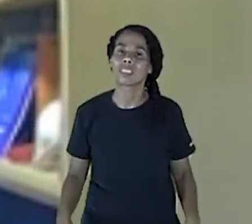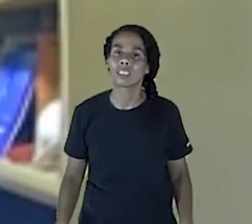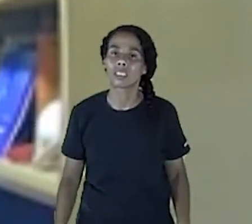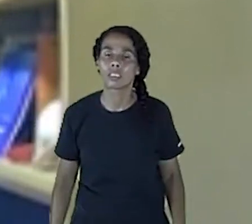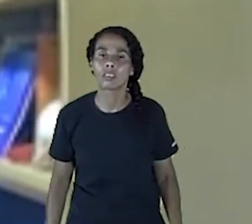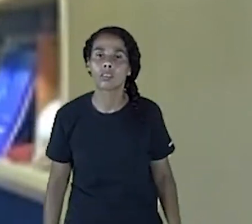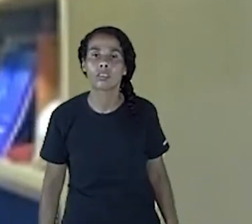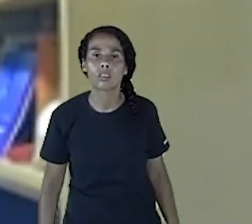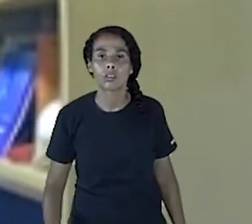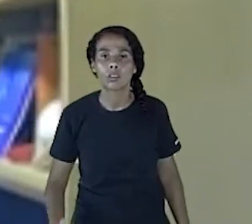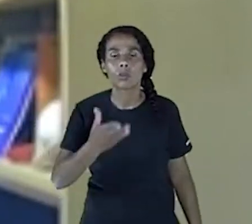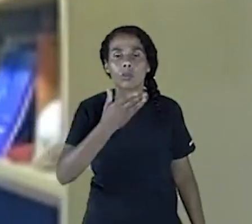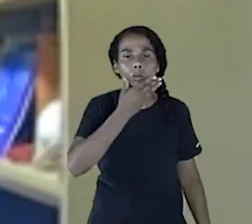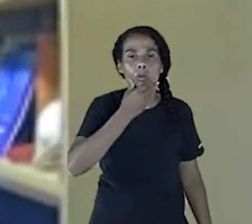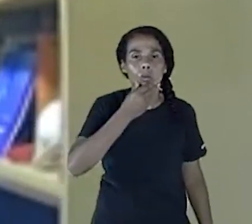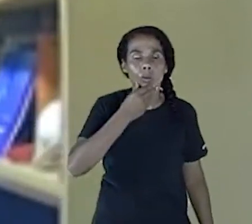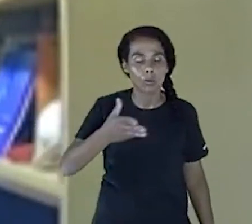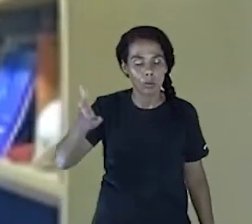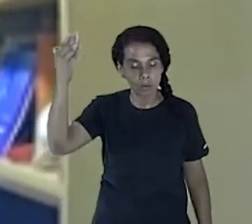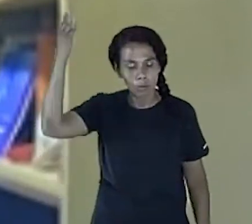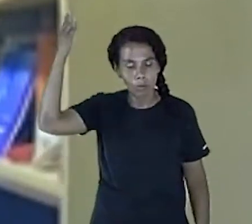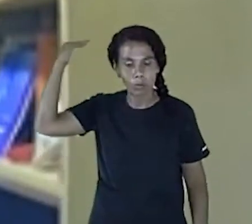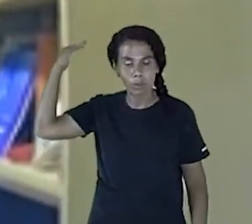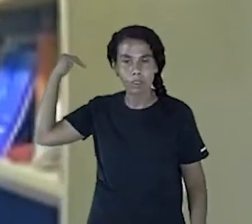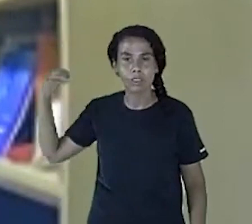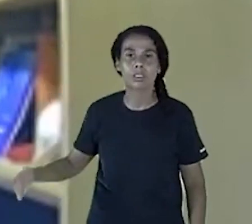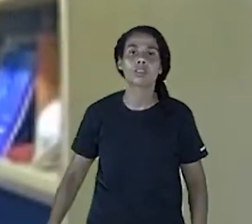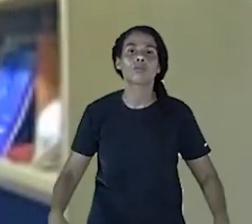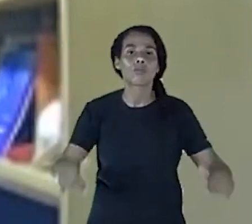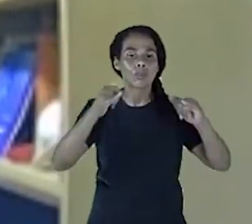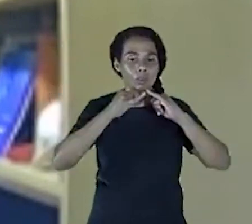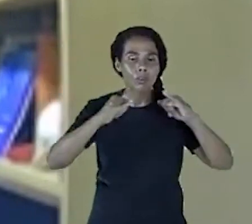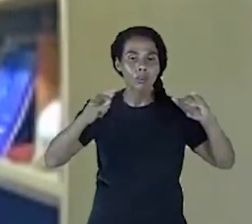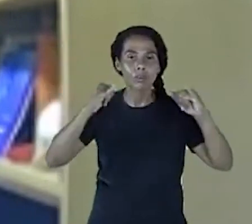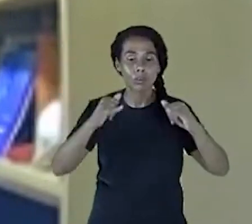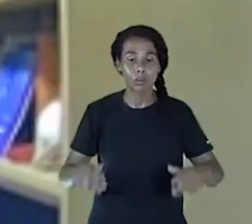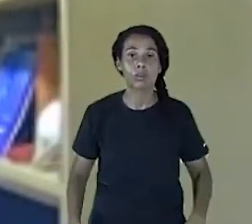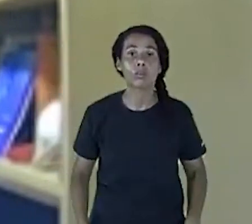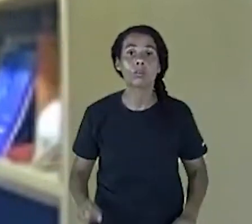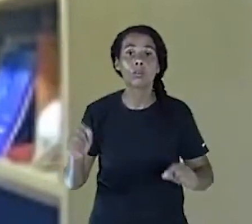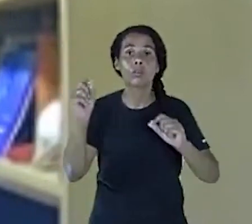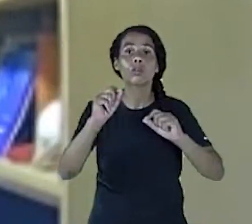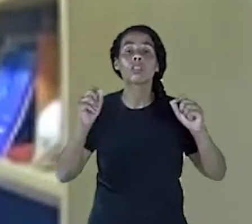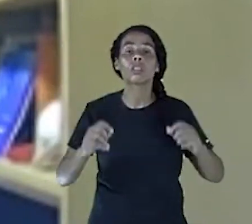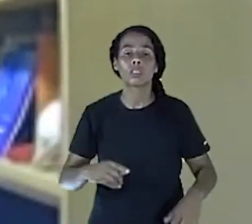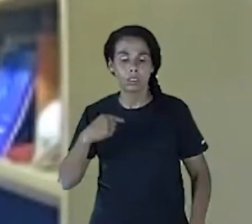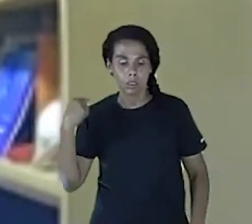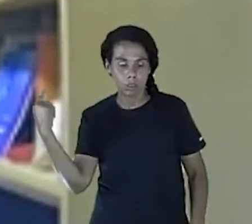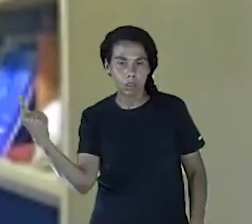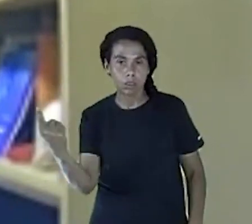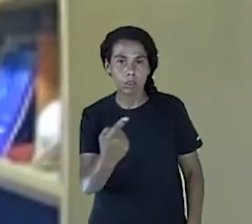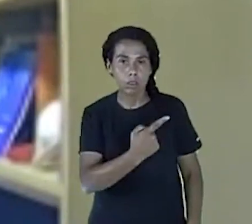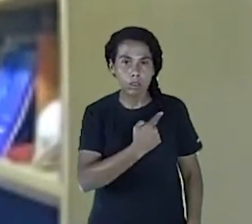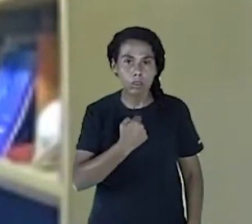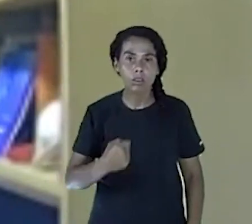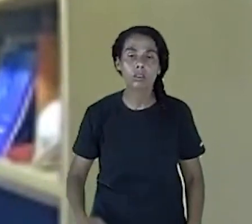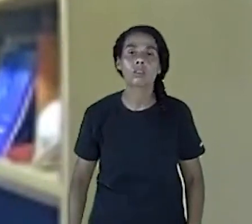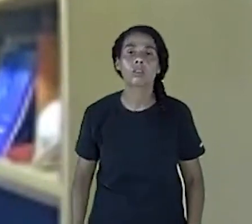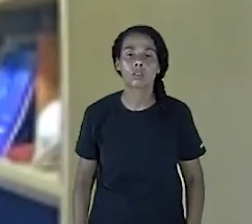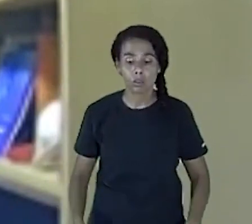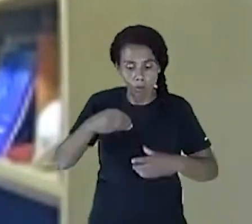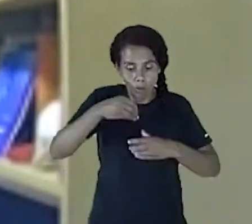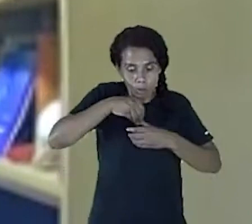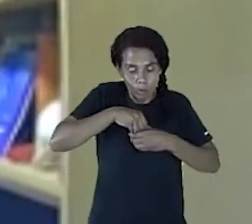humanidade. Eu acho que os jovens precisam saber do que é o Gandhi, que desde a minha adolescência, é